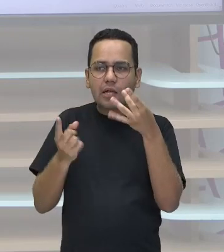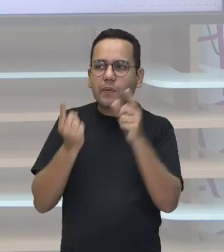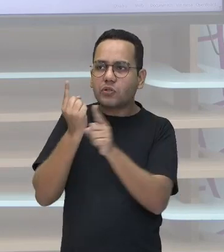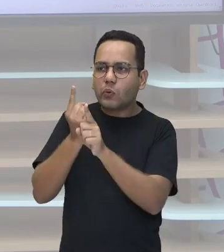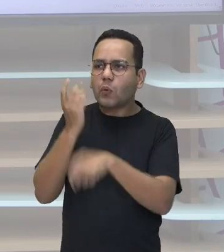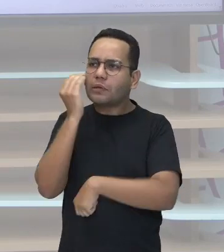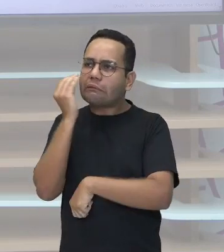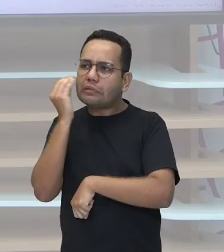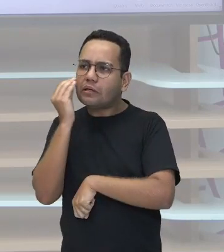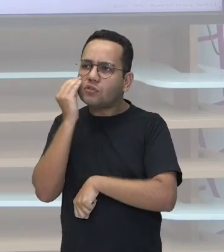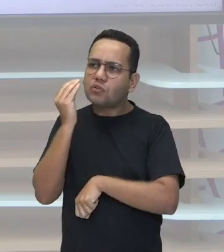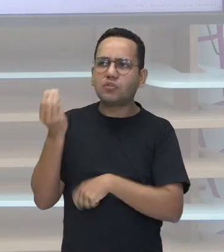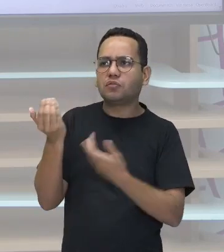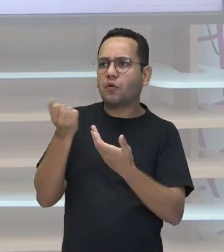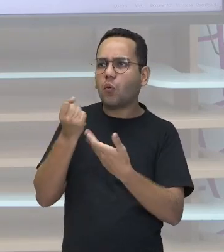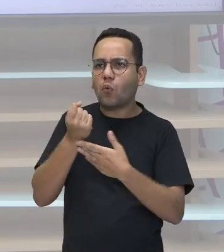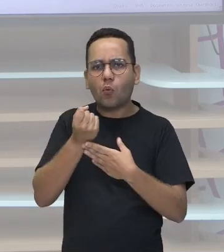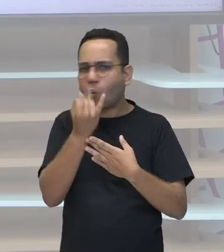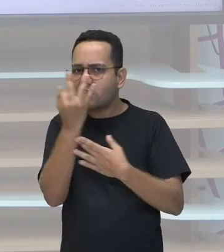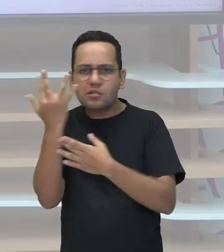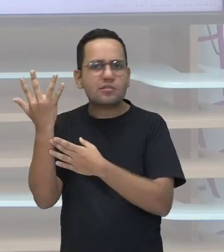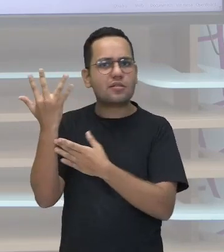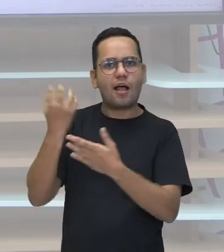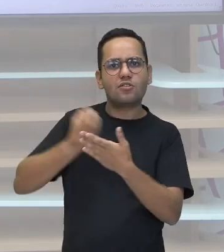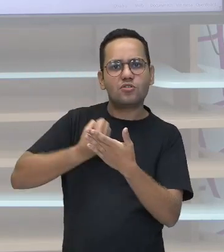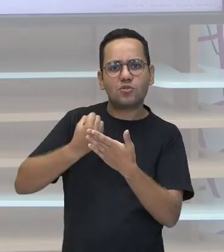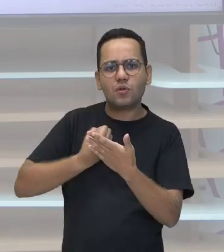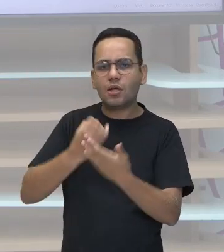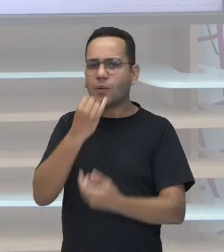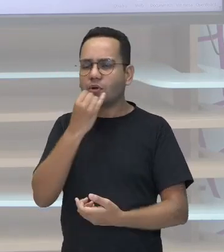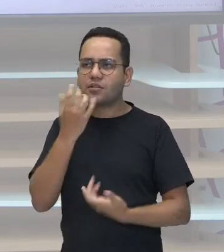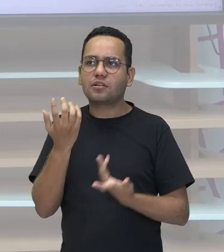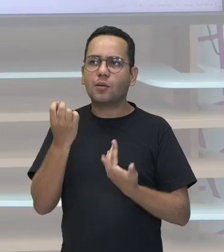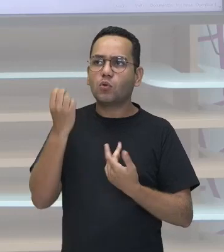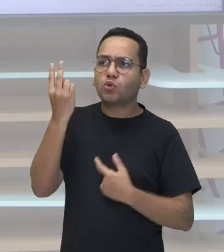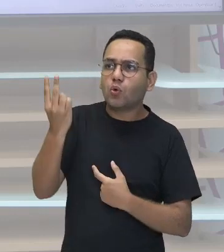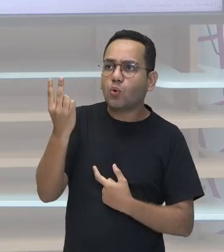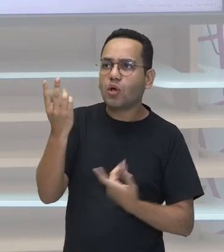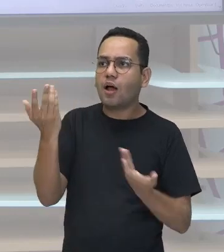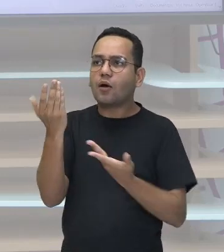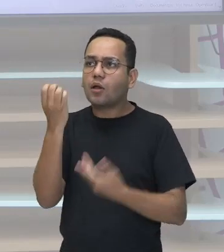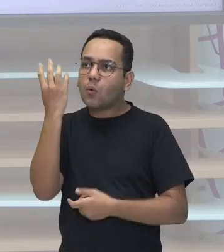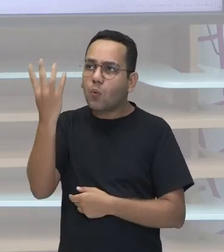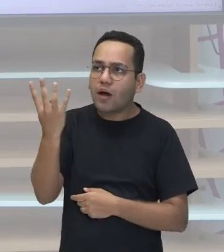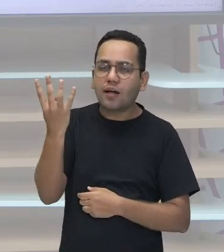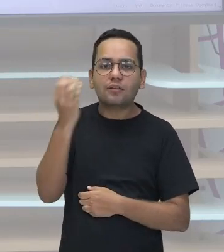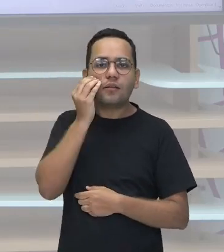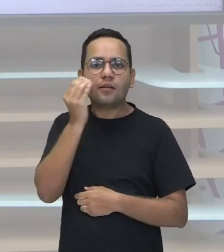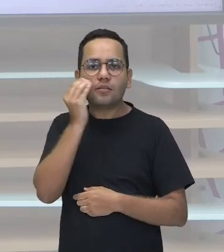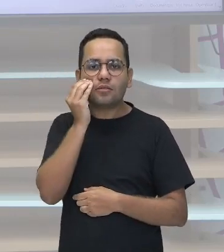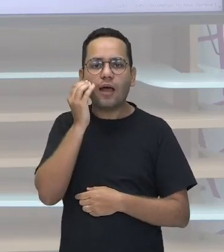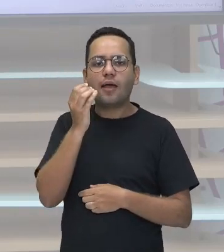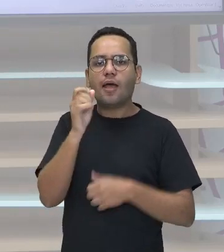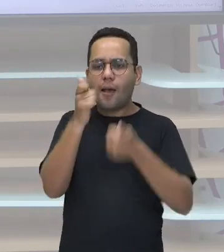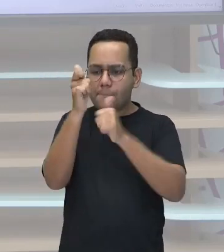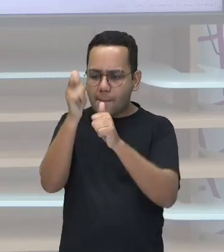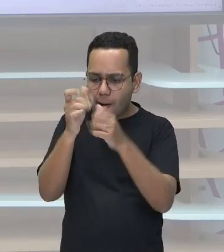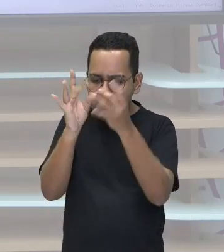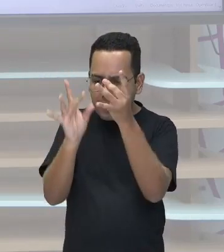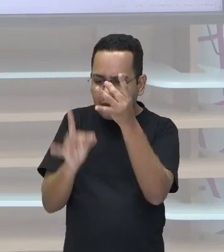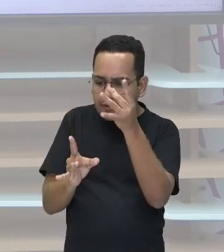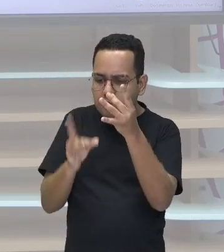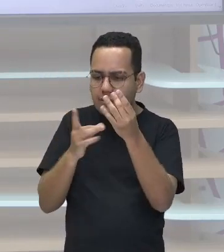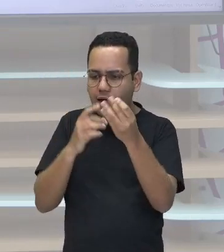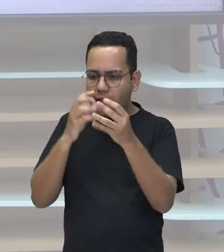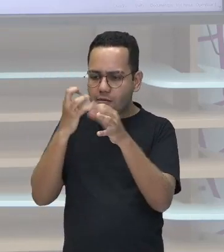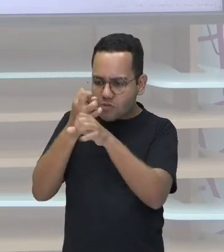né tive erro então não é dois eu vou tentar agora o número quatro vamos ver então até a gente encontrar